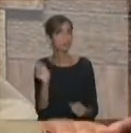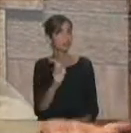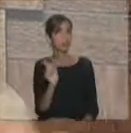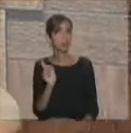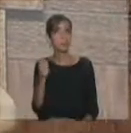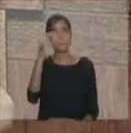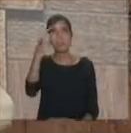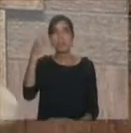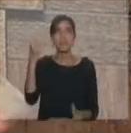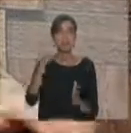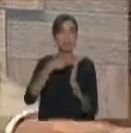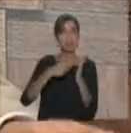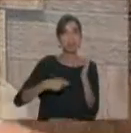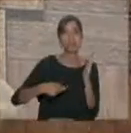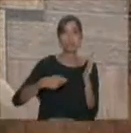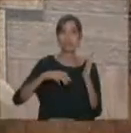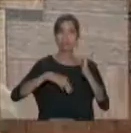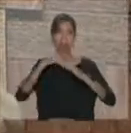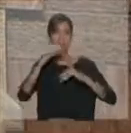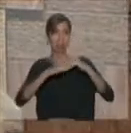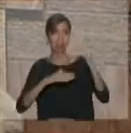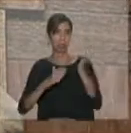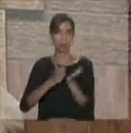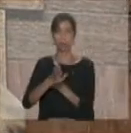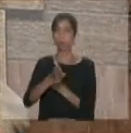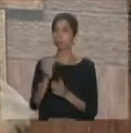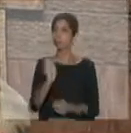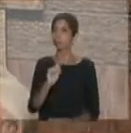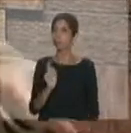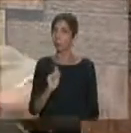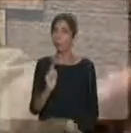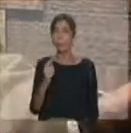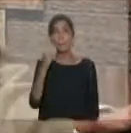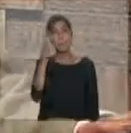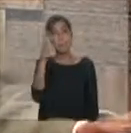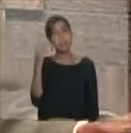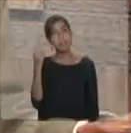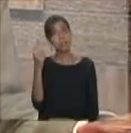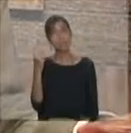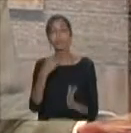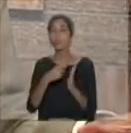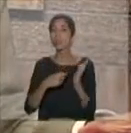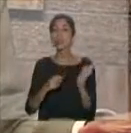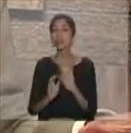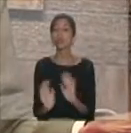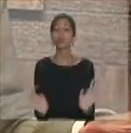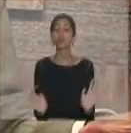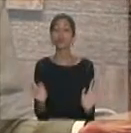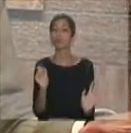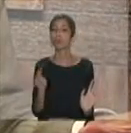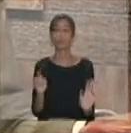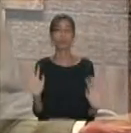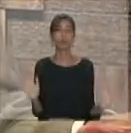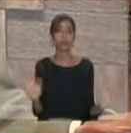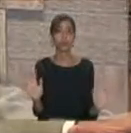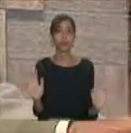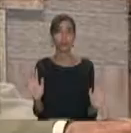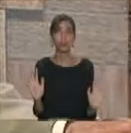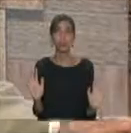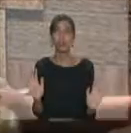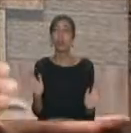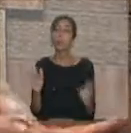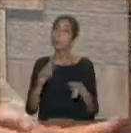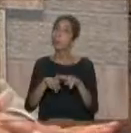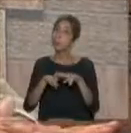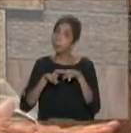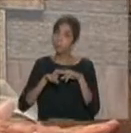pensava em escrever como carreira, como caminho. Pensava em escrever, ponto. Né? Quer dizer,